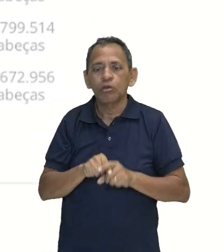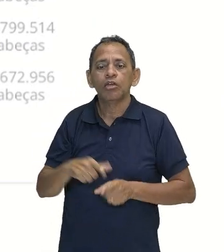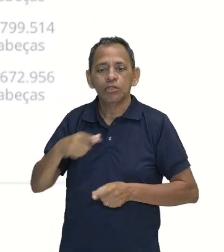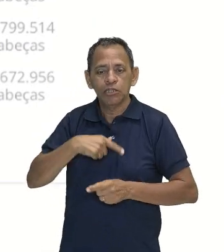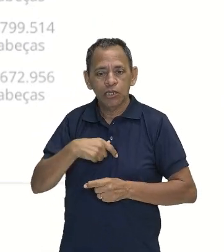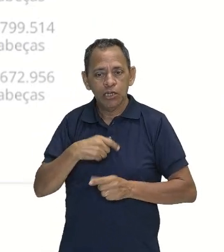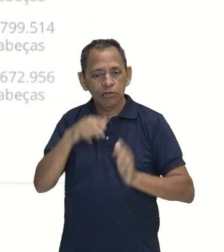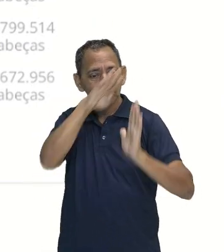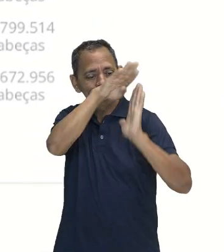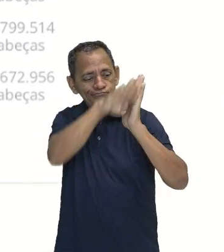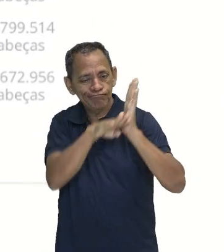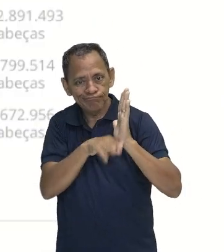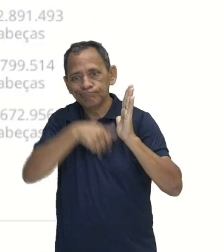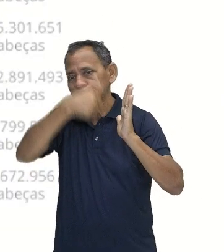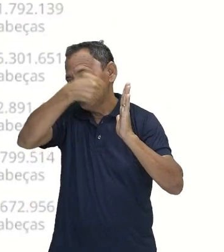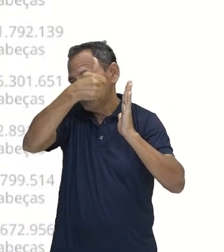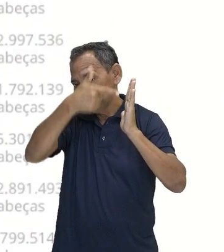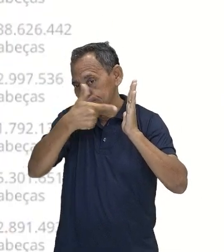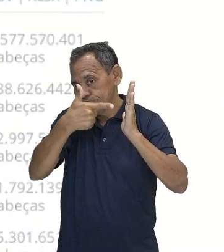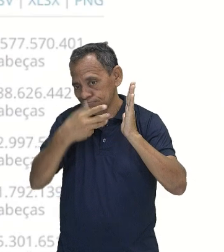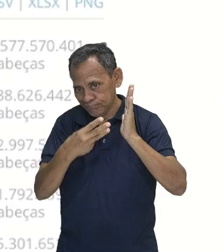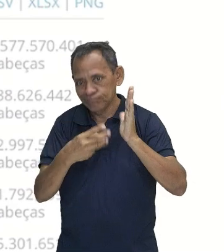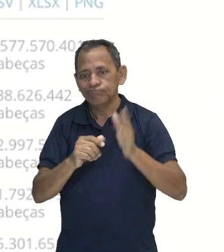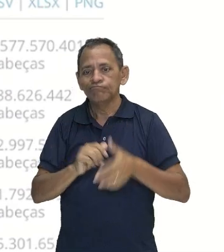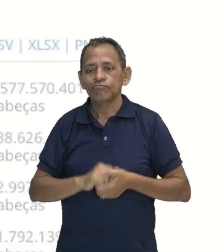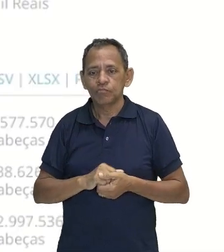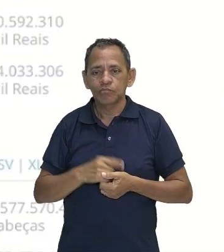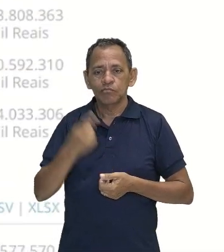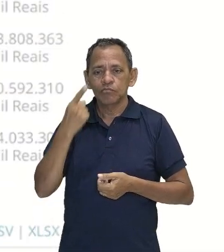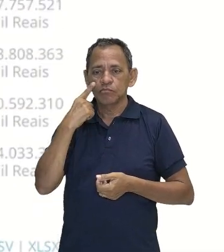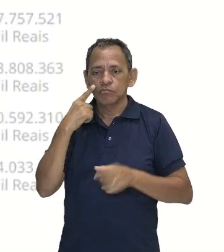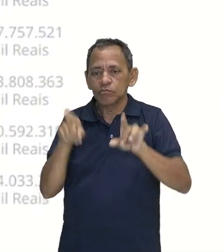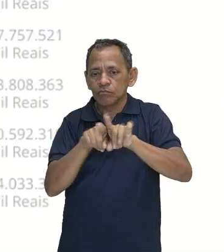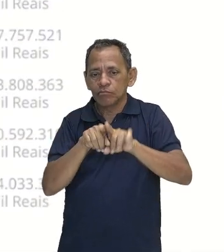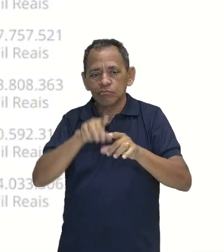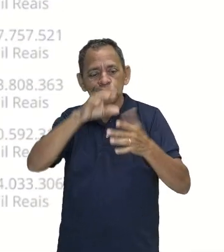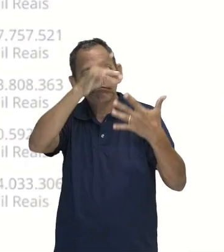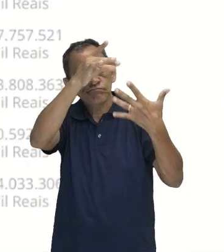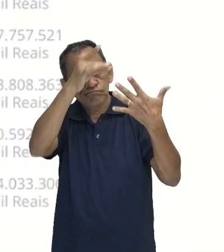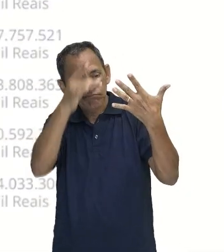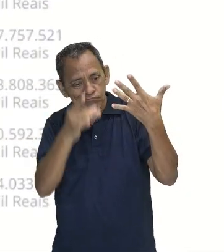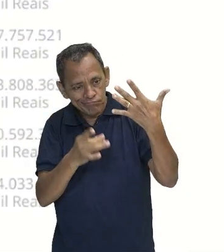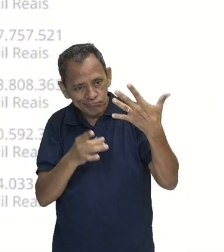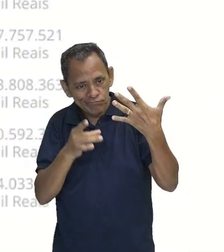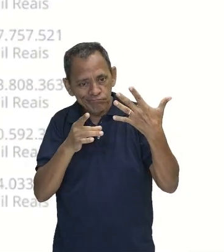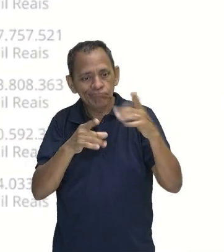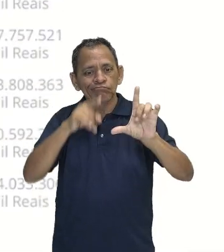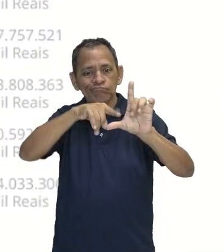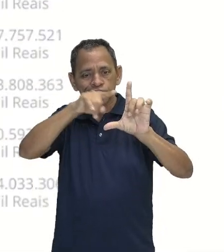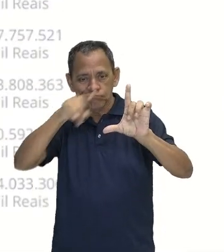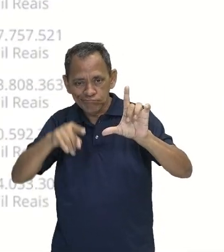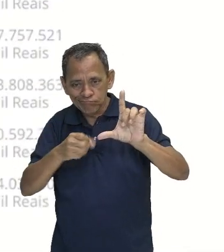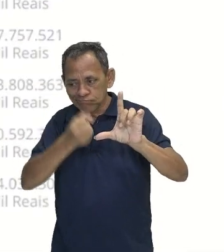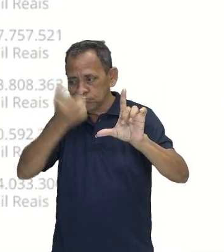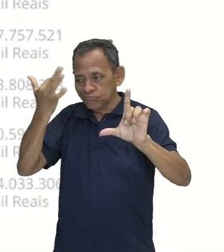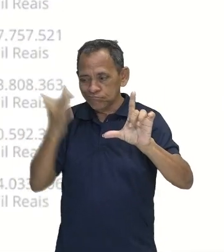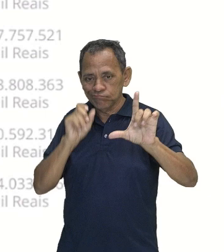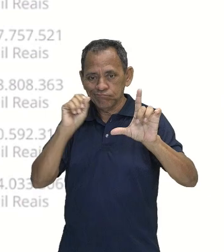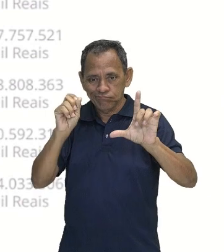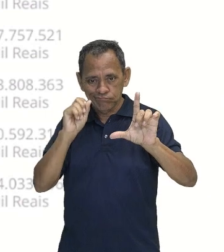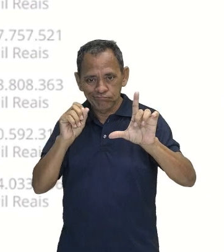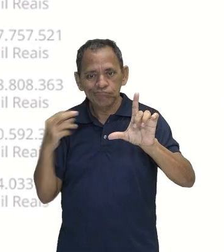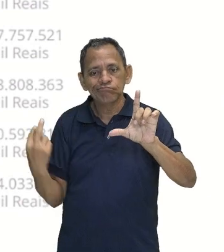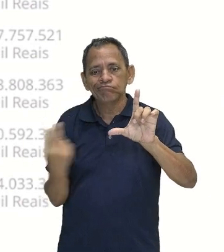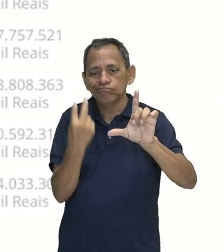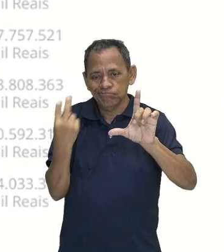primeiras posições. E aí, observando, né, cada um desses gráficos, a quantidade em